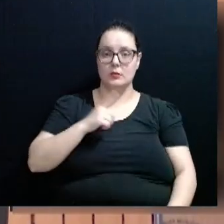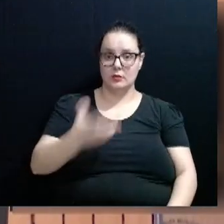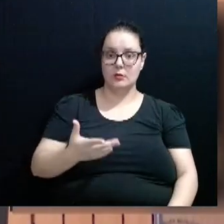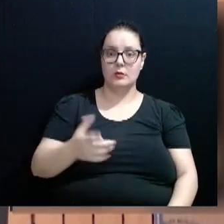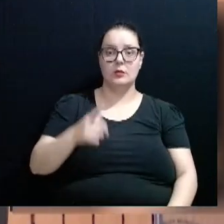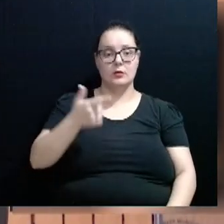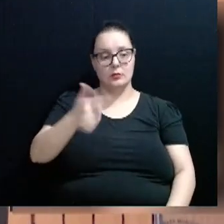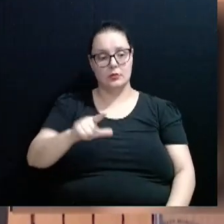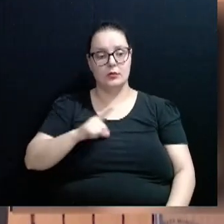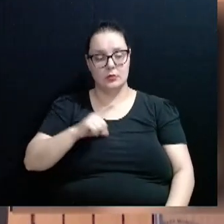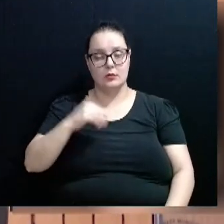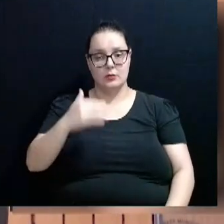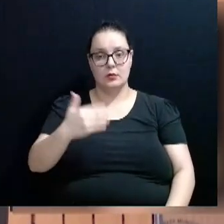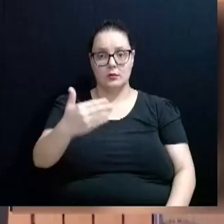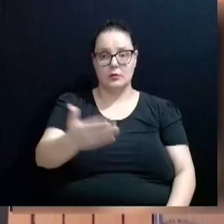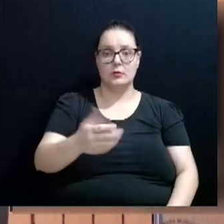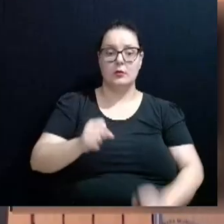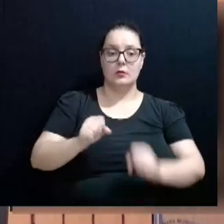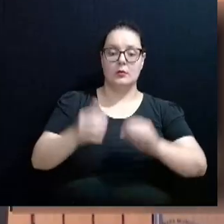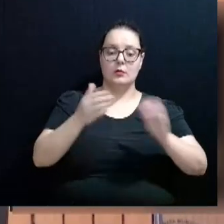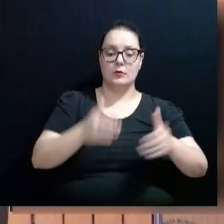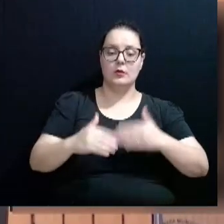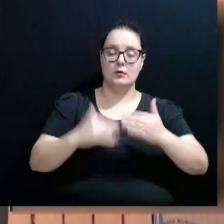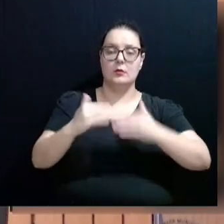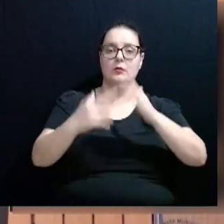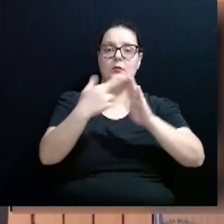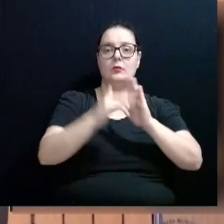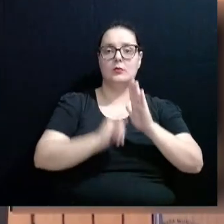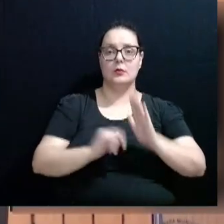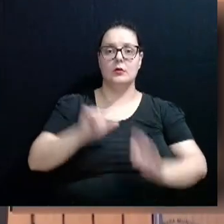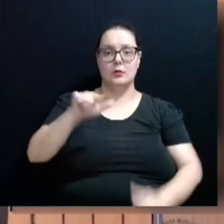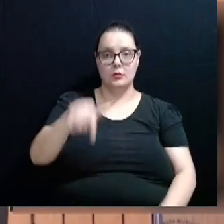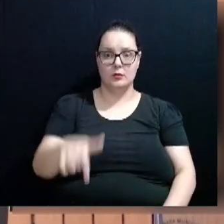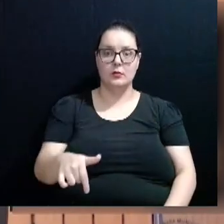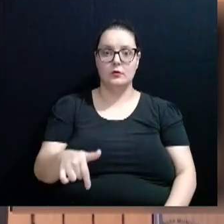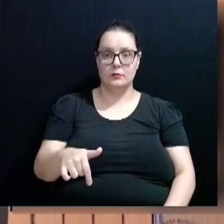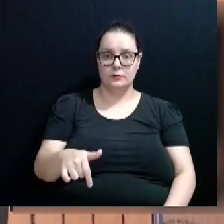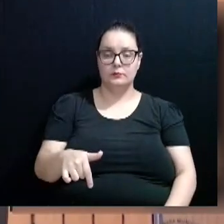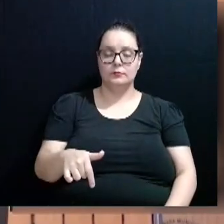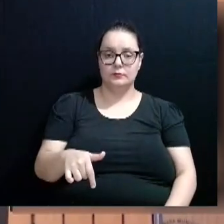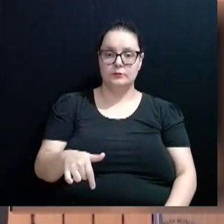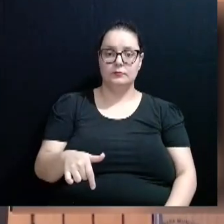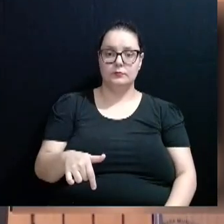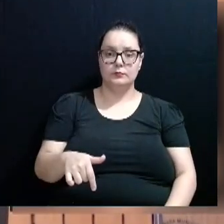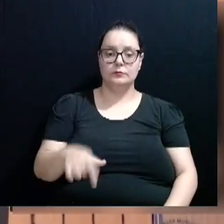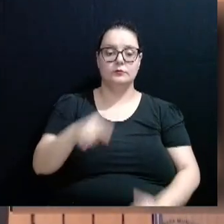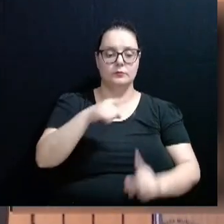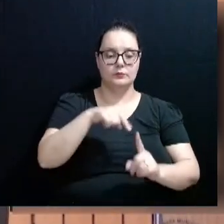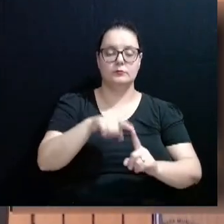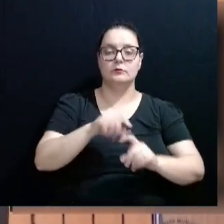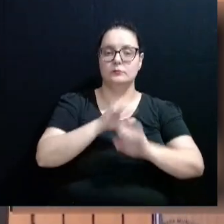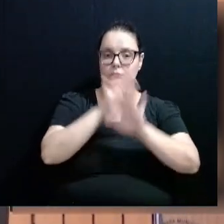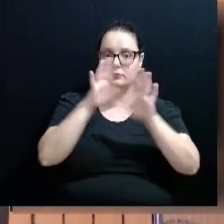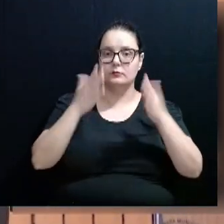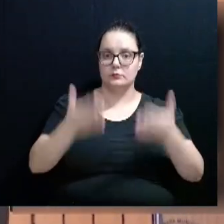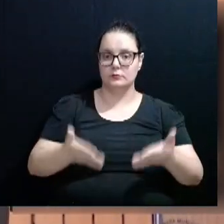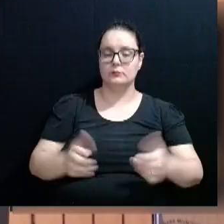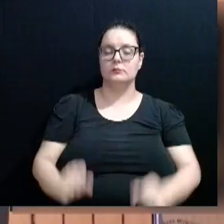nós possamos produzir um relatório depois muito objetivo, muito claro, e